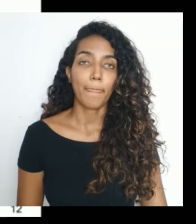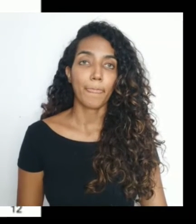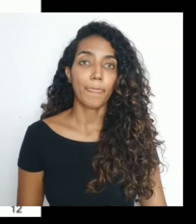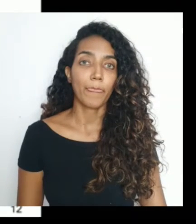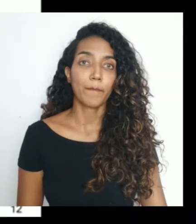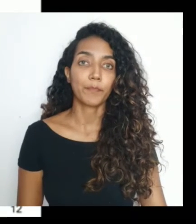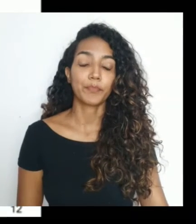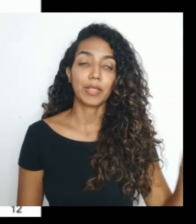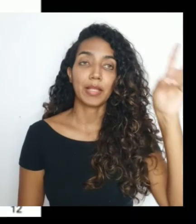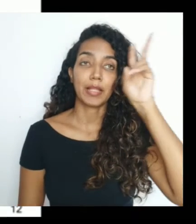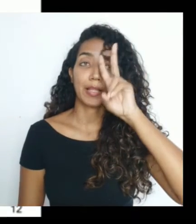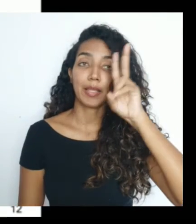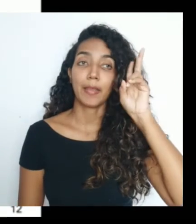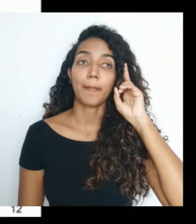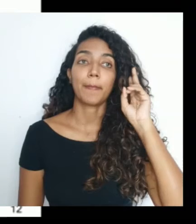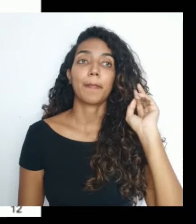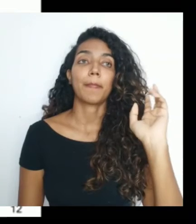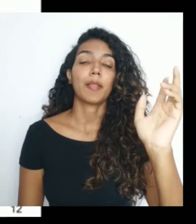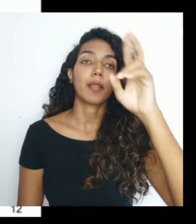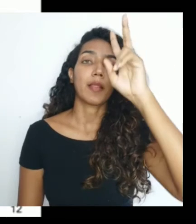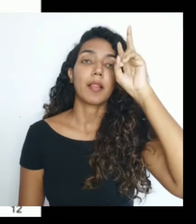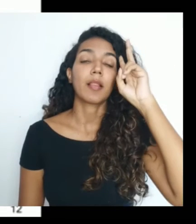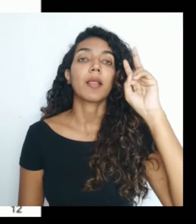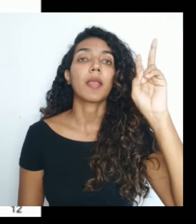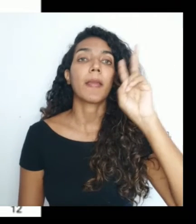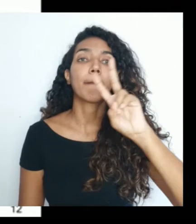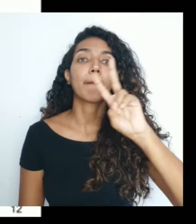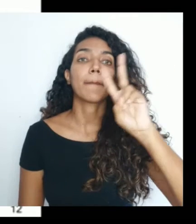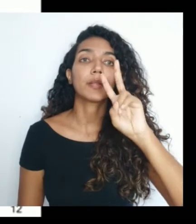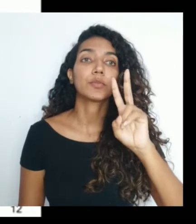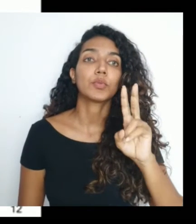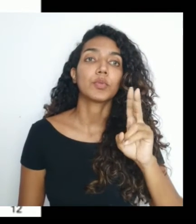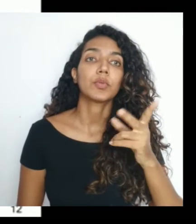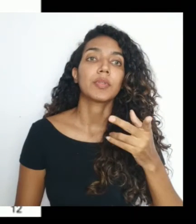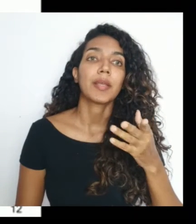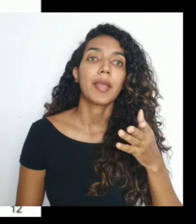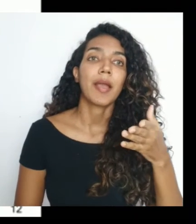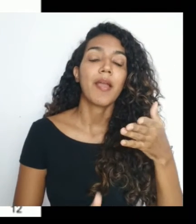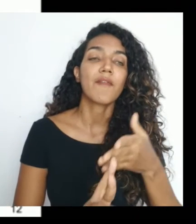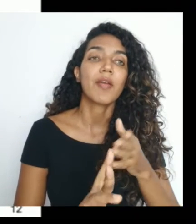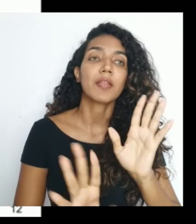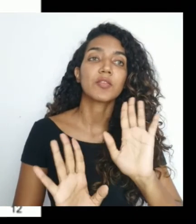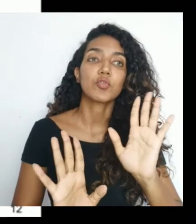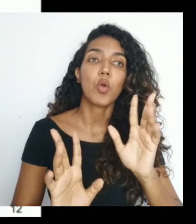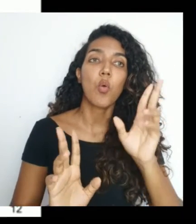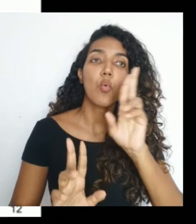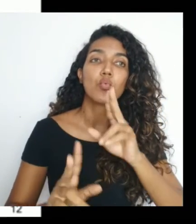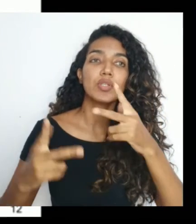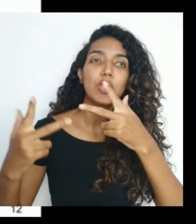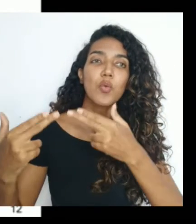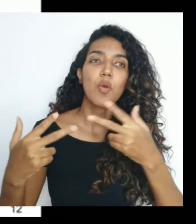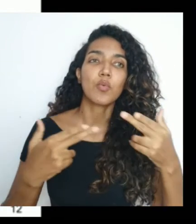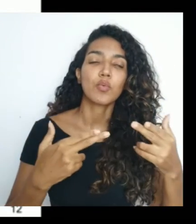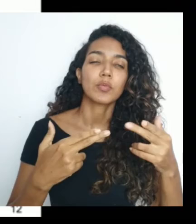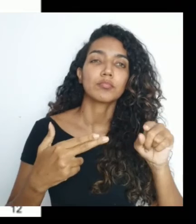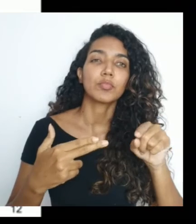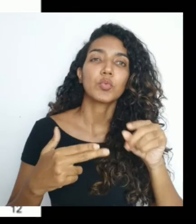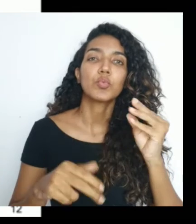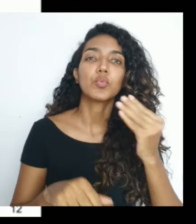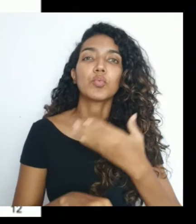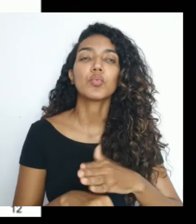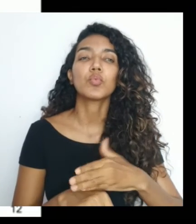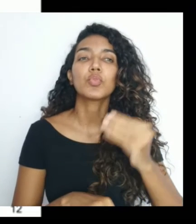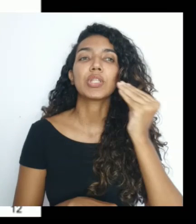referência, você precisa usar ponto equals, tá? Não usa igual. O teste com igual só serve para tipos primitivos,